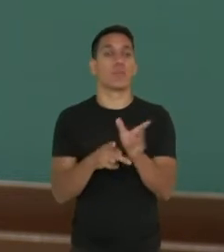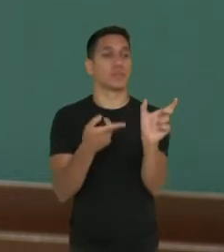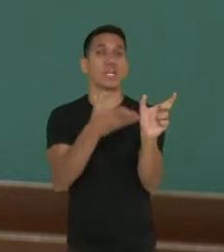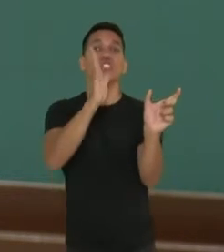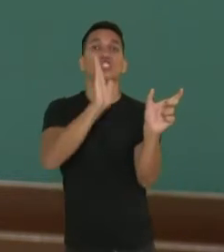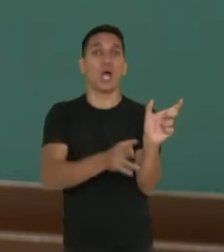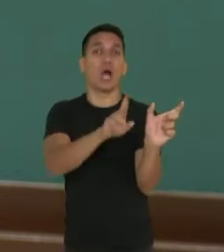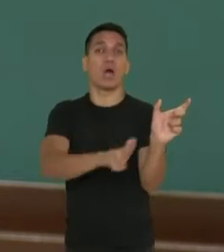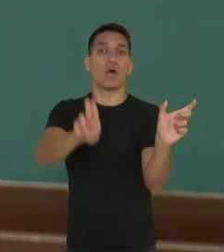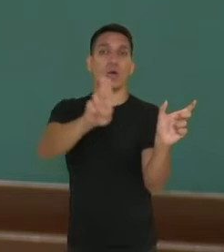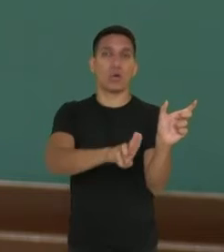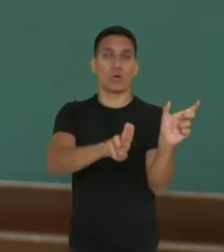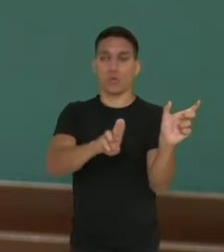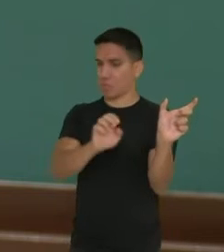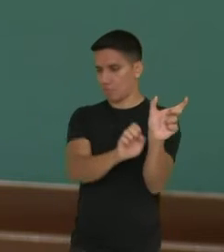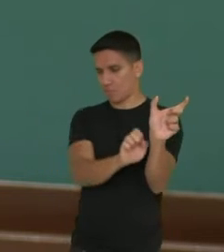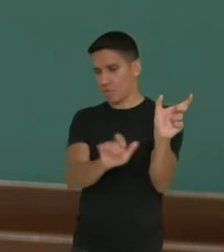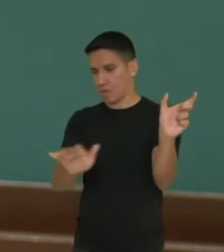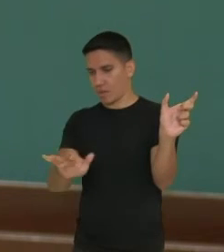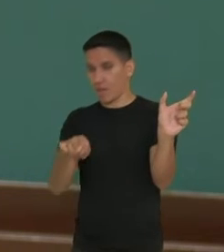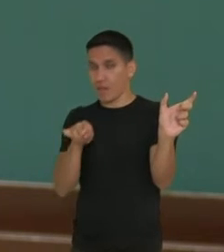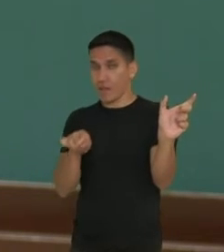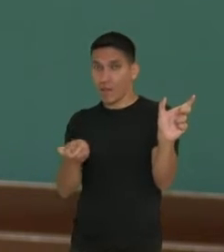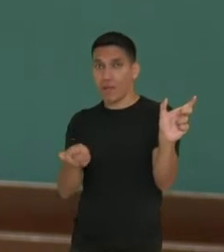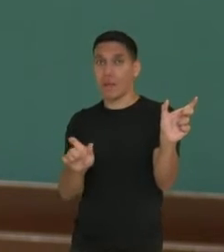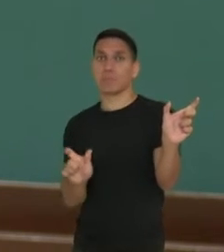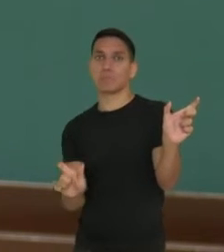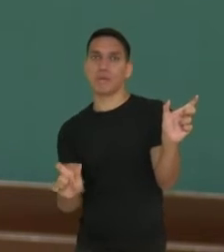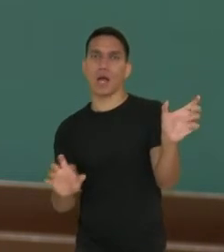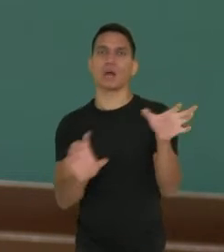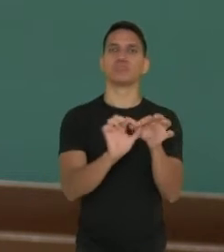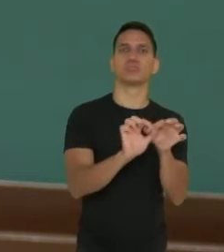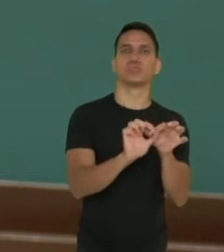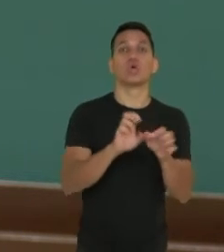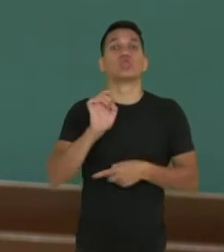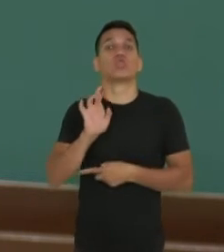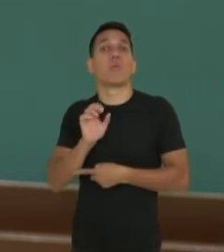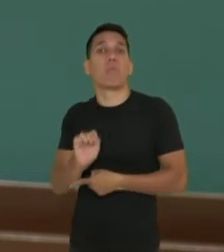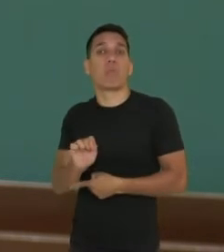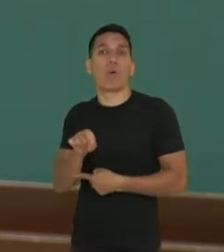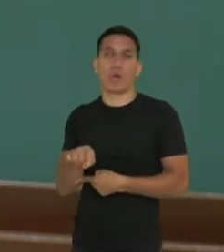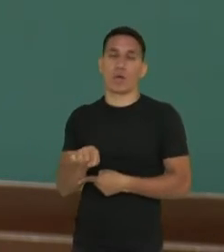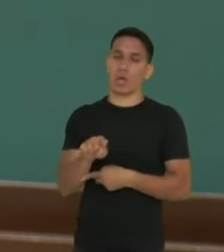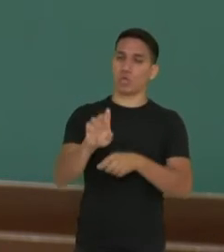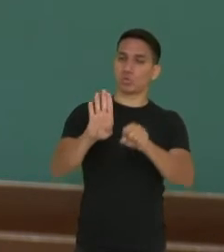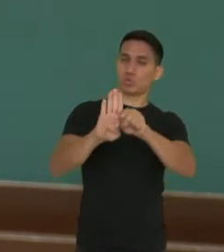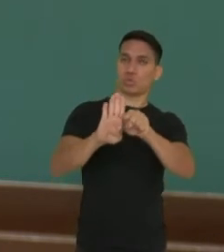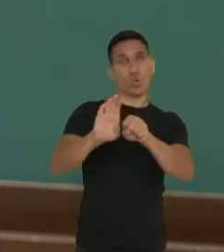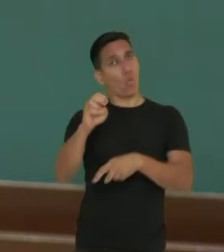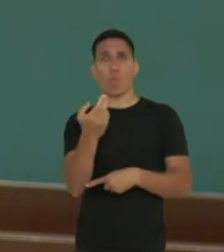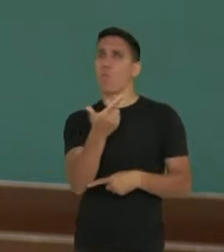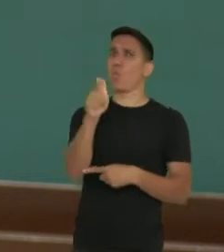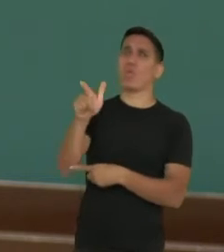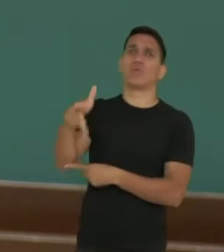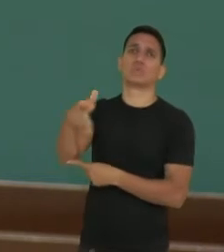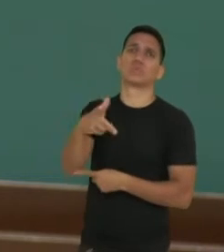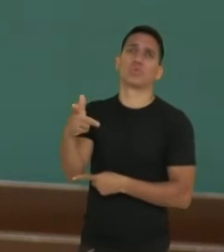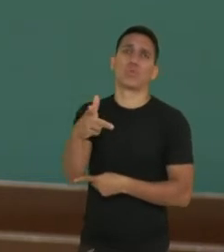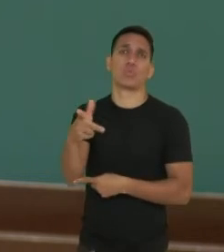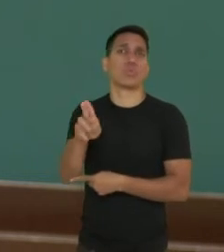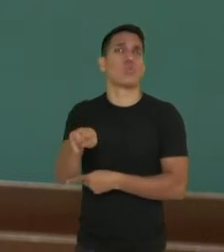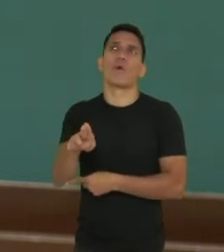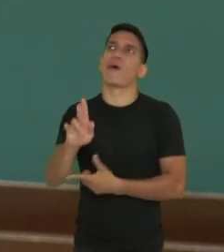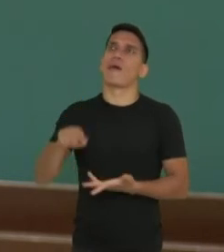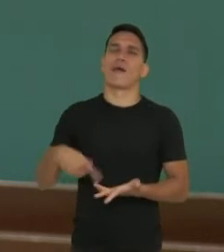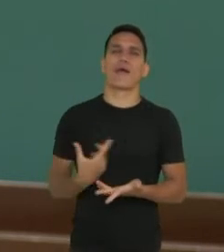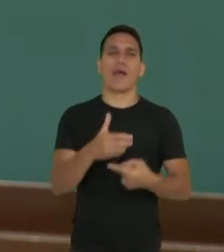anterior. Este termo ele só vai poder ser ou um substantivo ou um outro pronome. Ele nunca vai retomar, por exemplo,